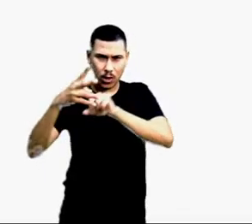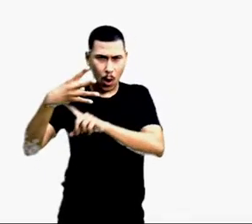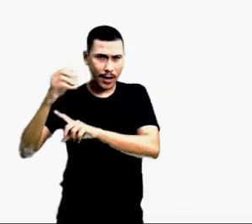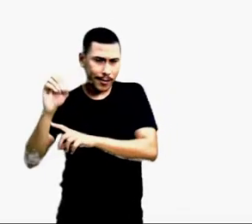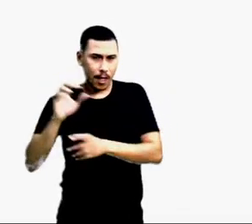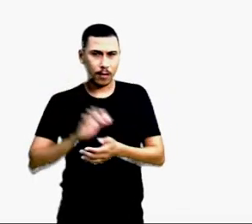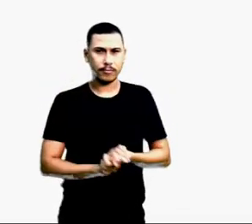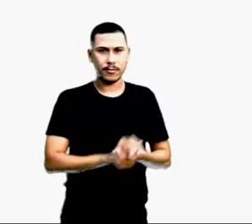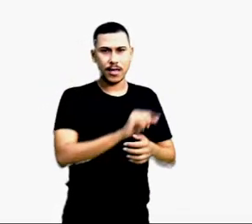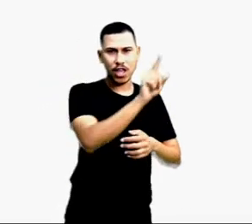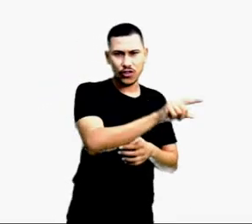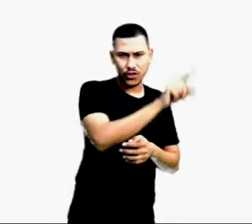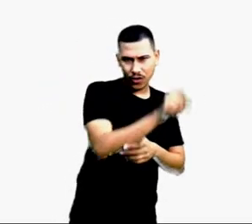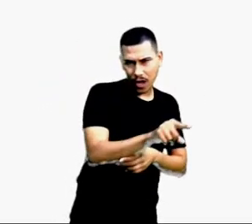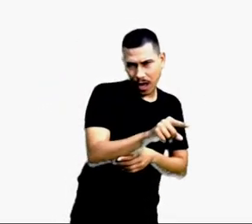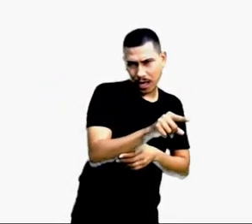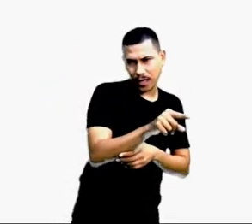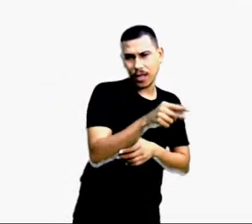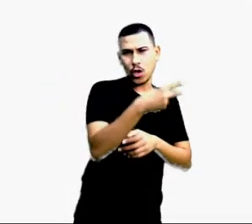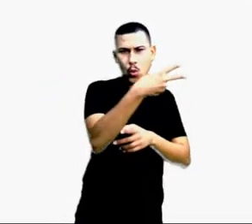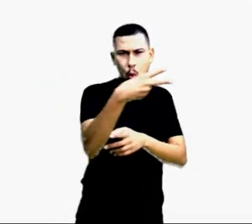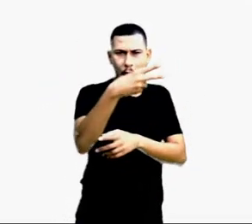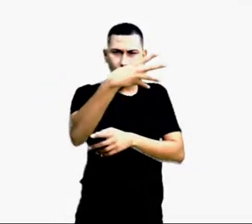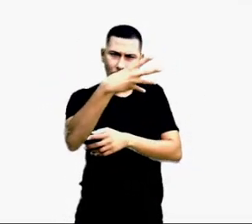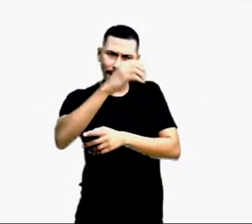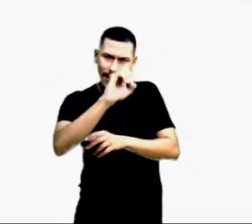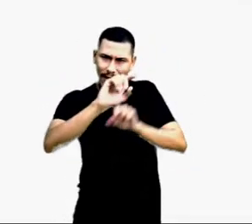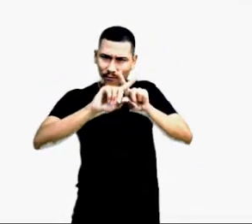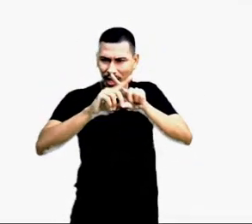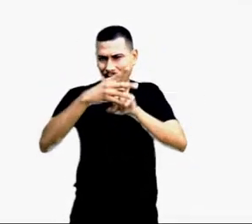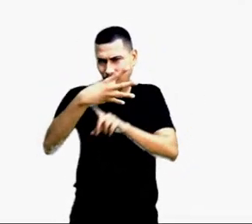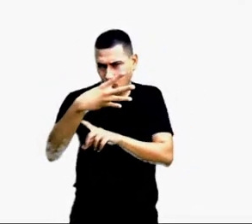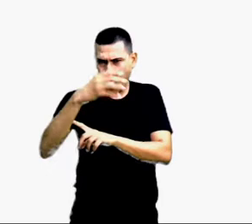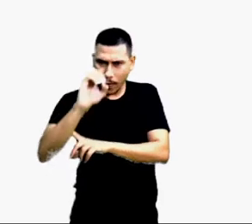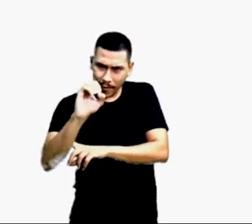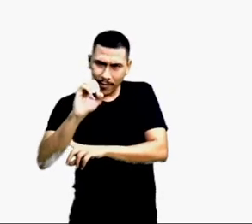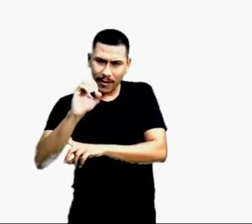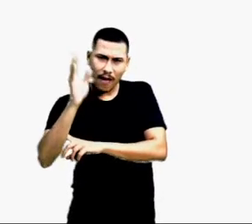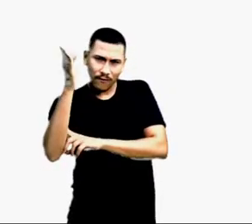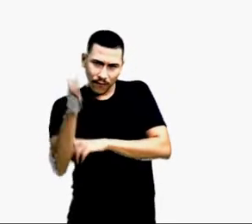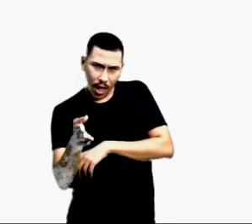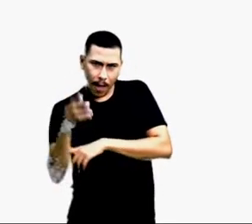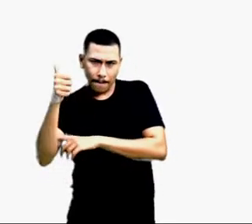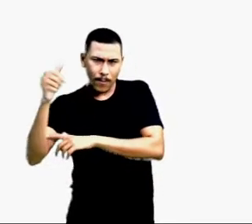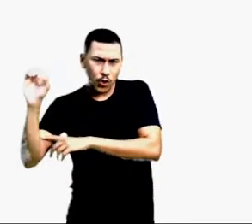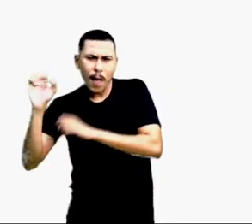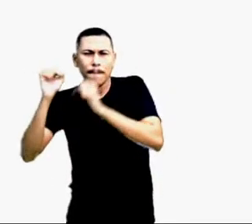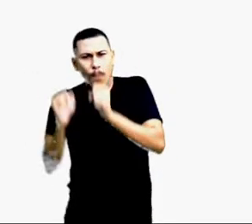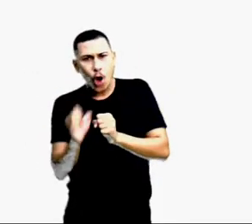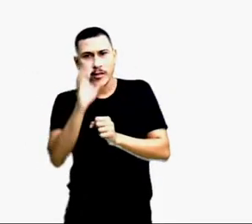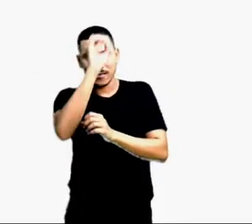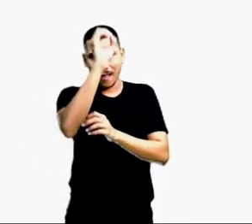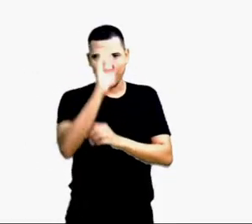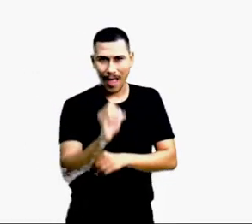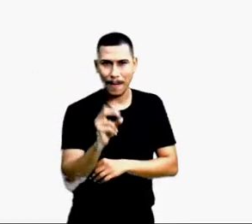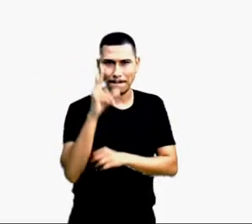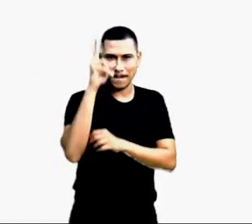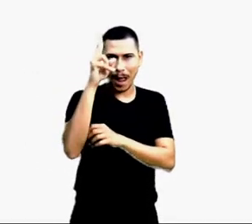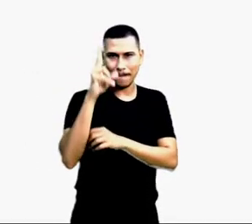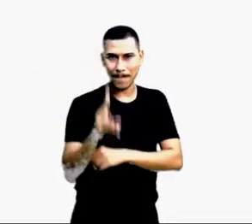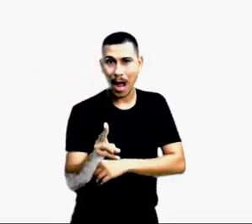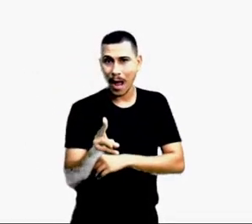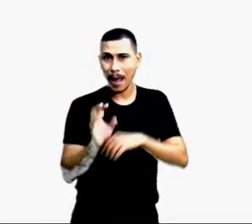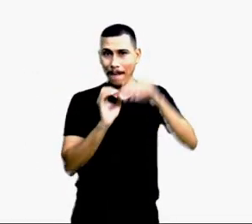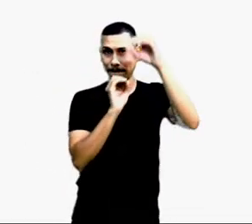X é igual a 40 vezes 40 dividido por 100. Pode cortar zero, sim. A mesma quantidade que